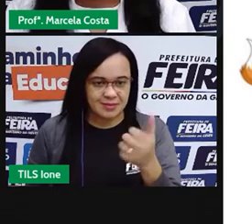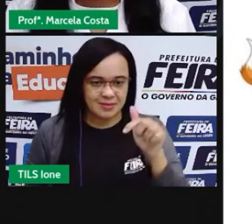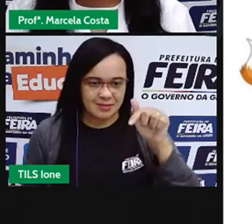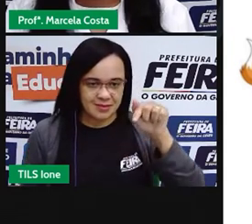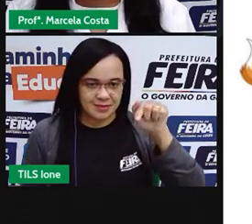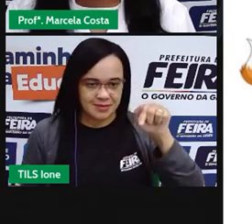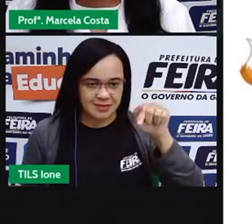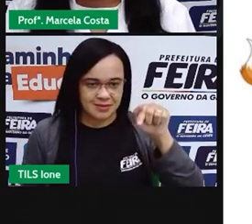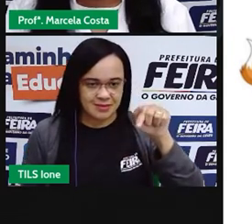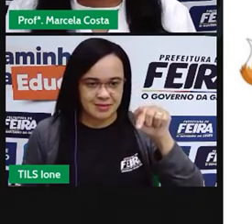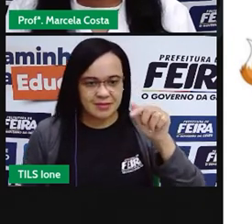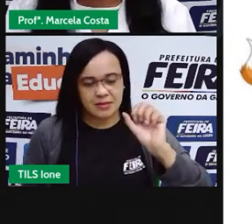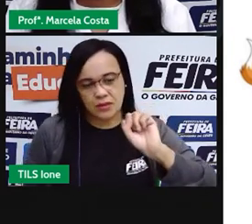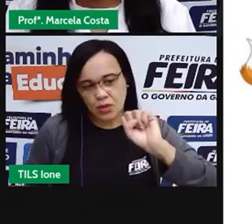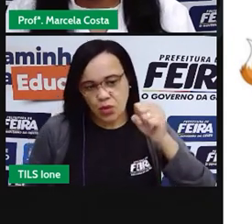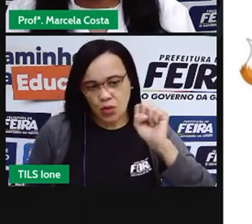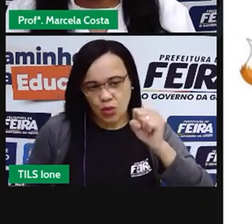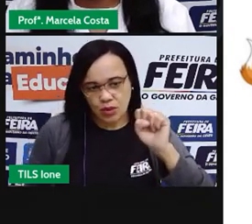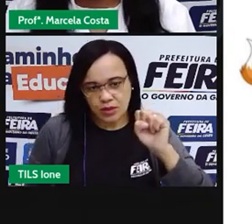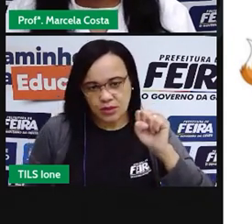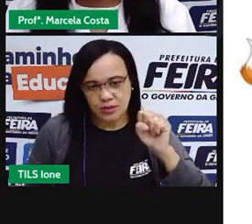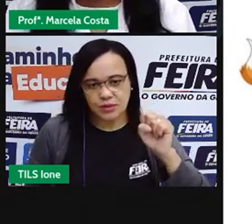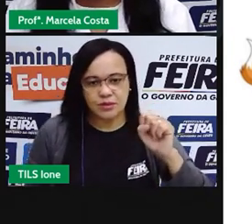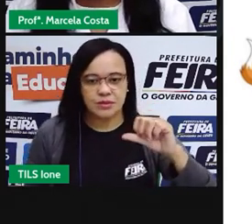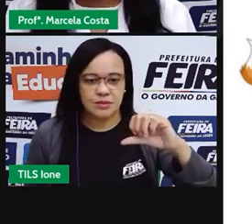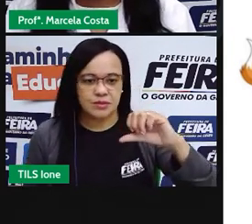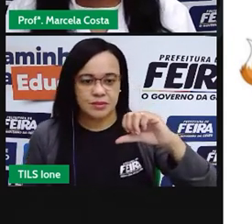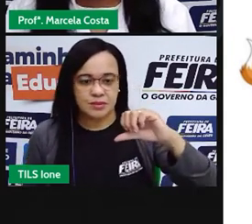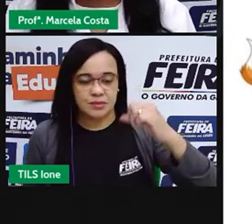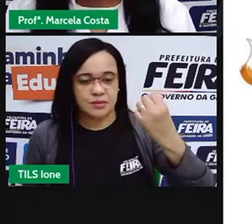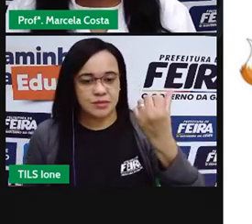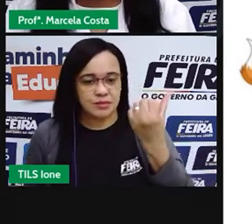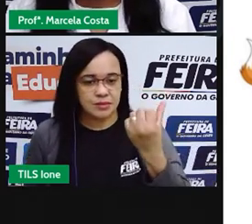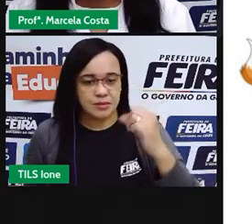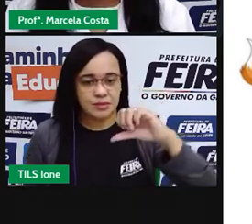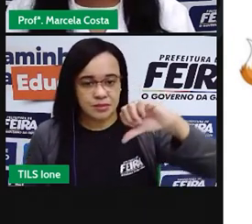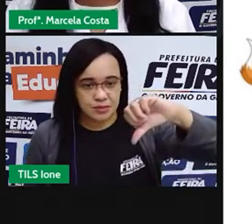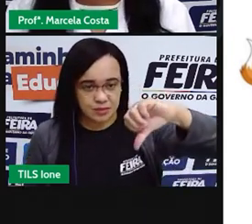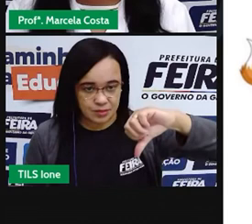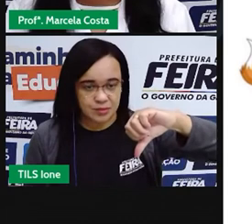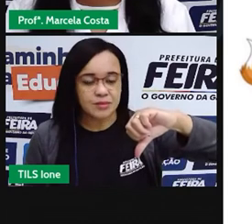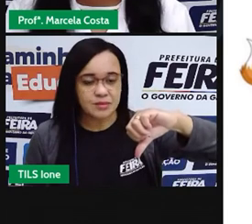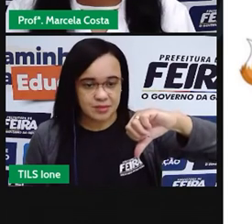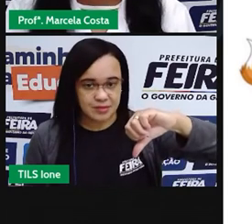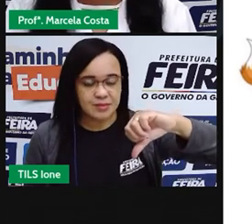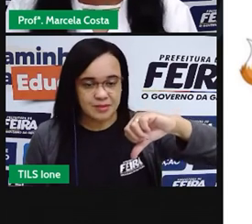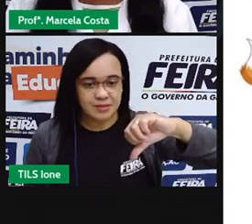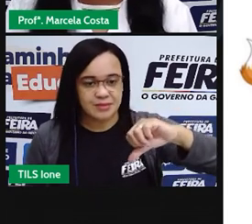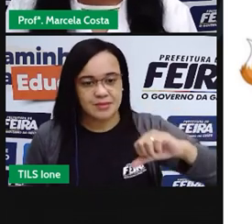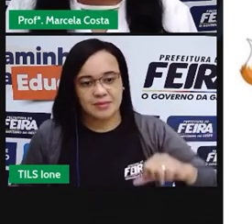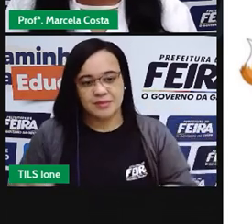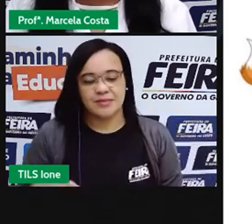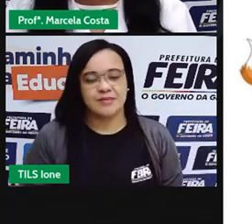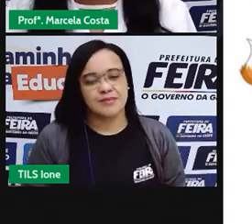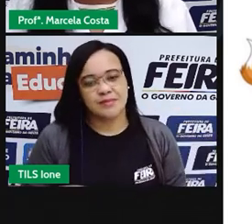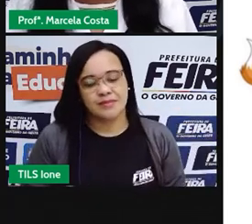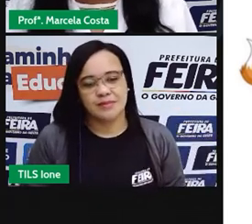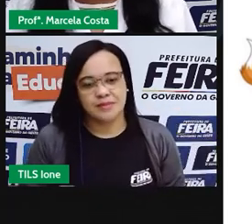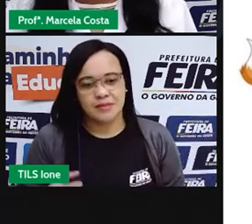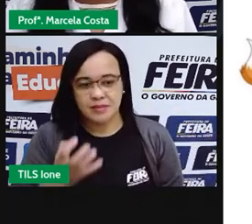seis, sete, oito. Mais um, nove. Então, o